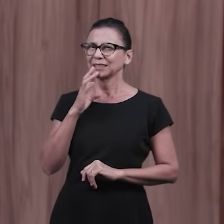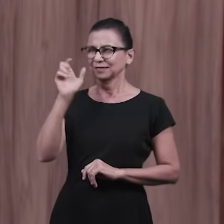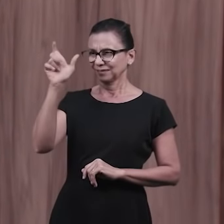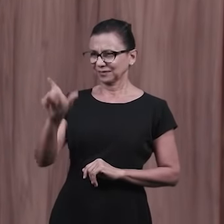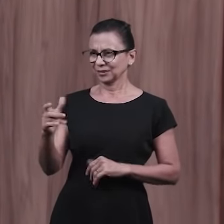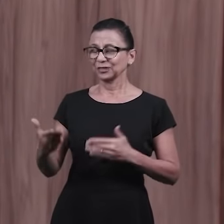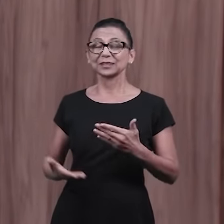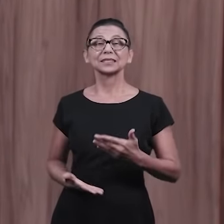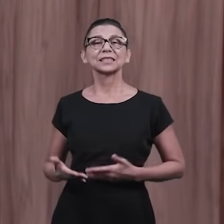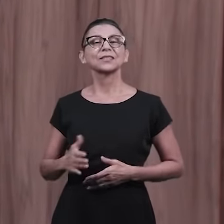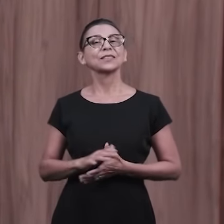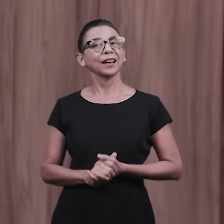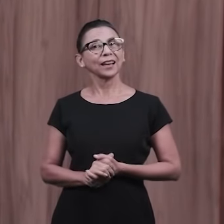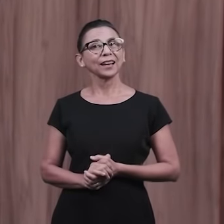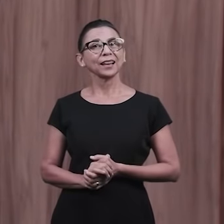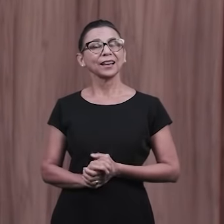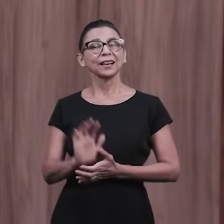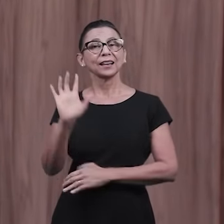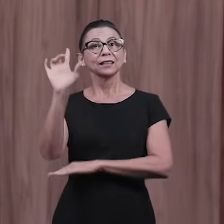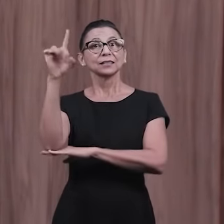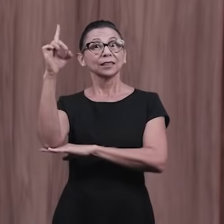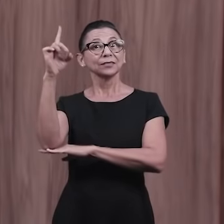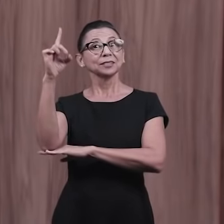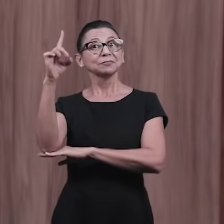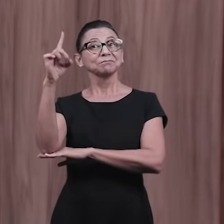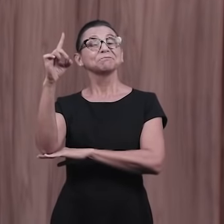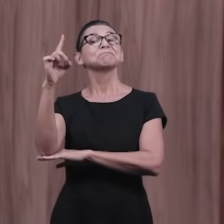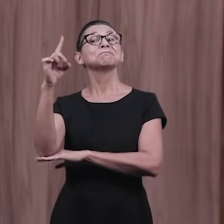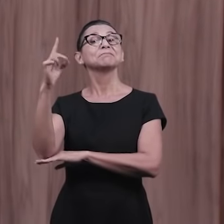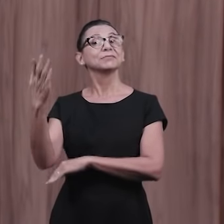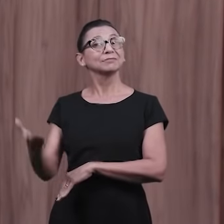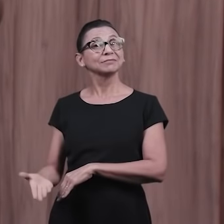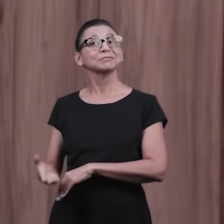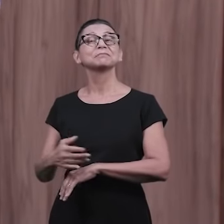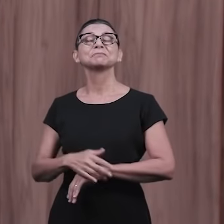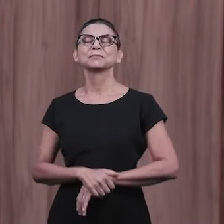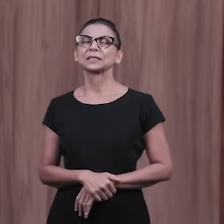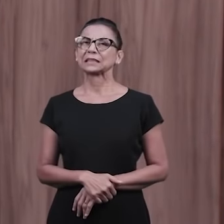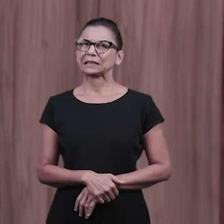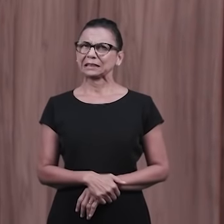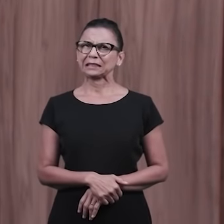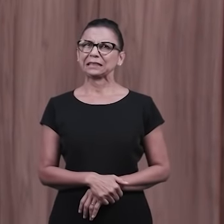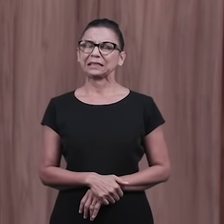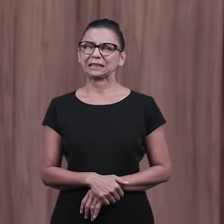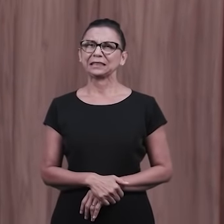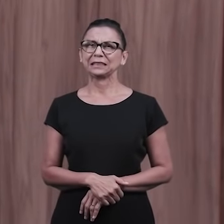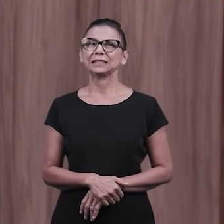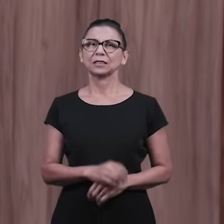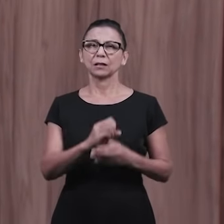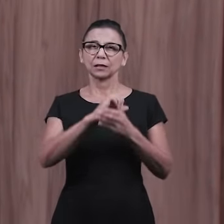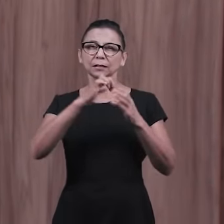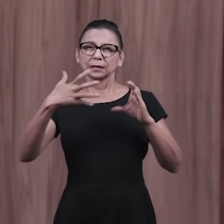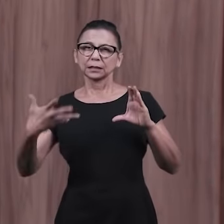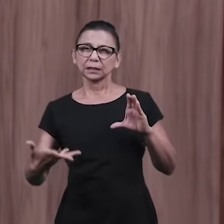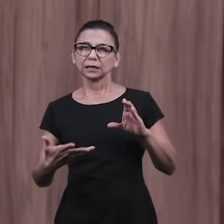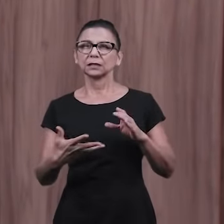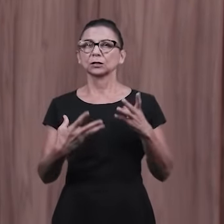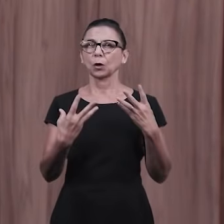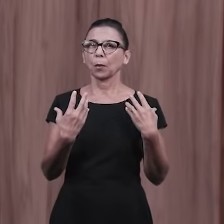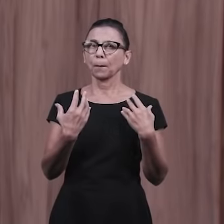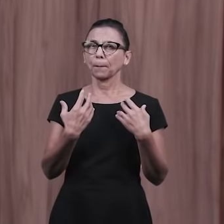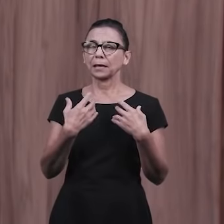É o servo Davi. O servo Davi tinha muitas qualidades. Era obediente,